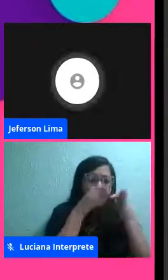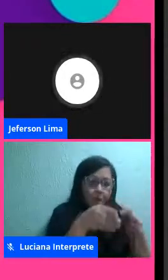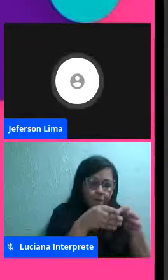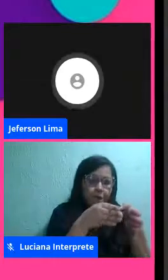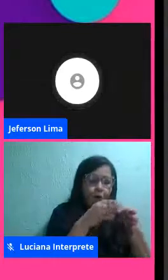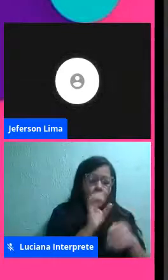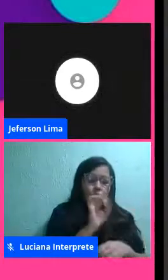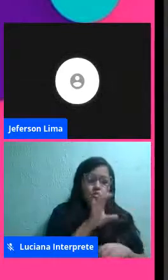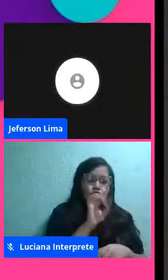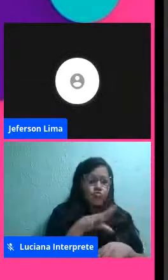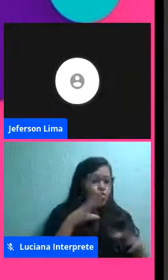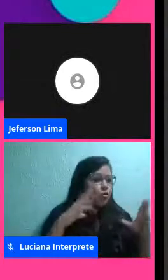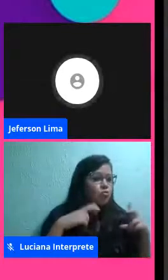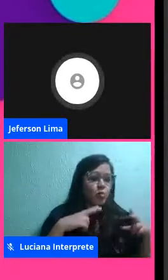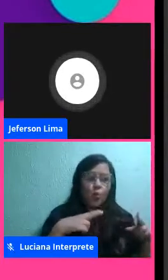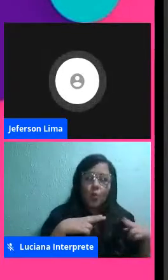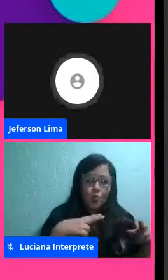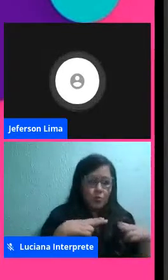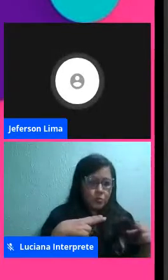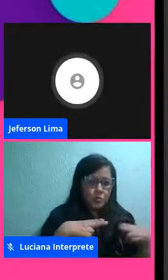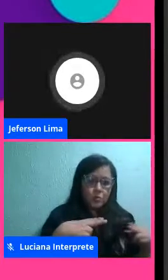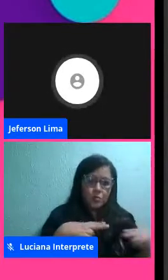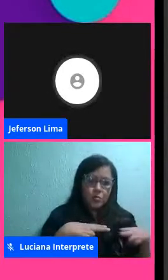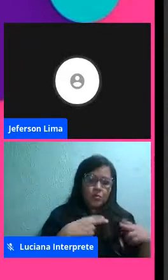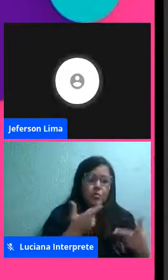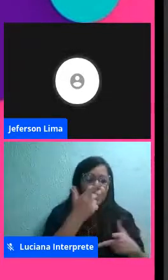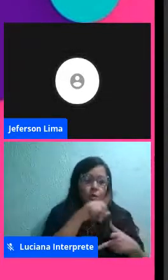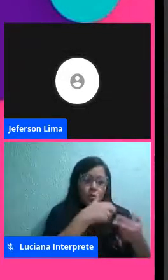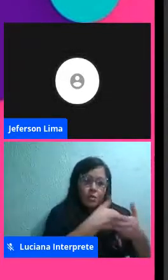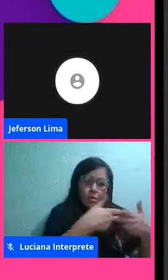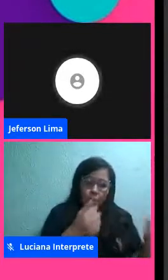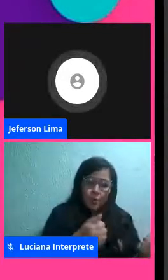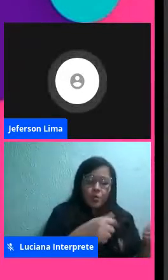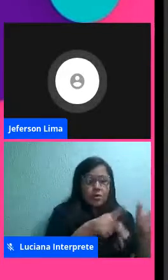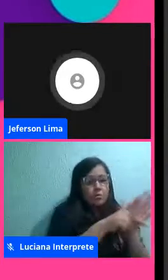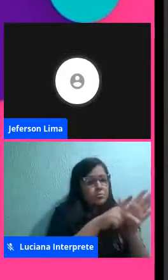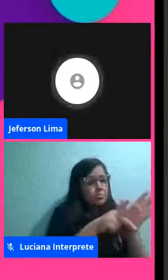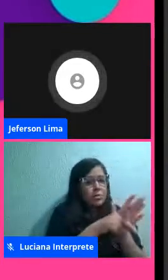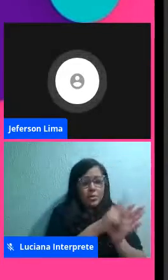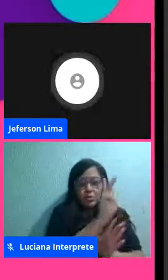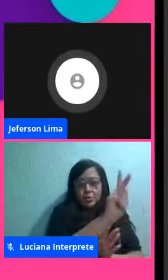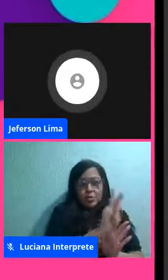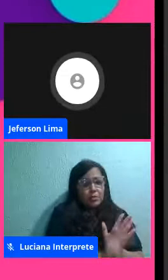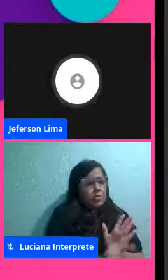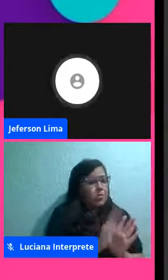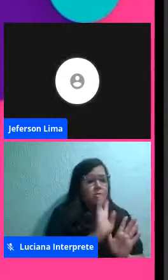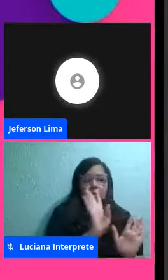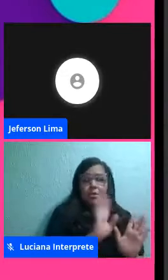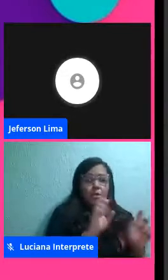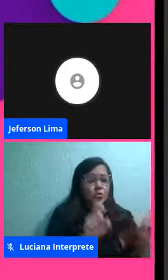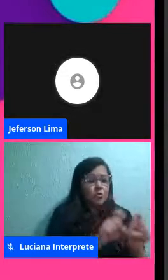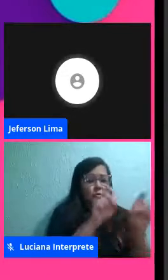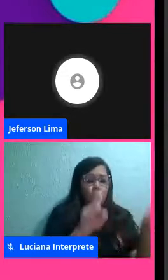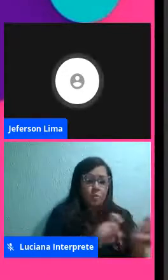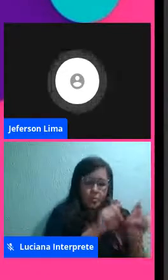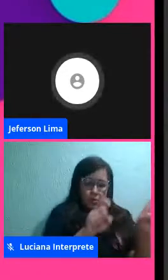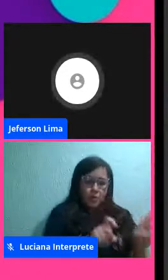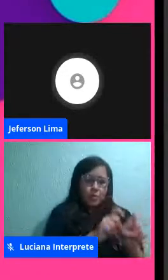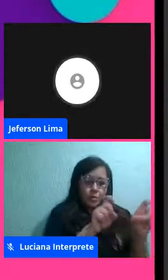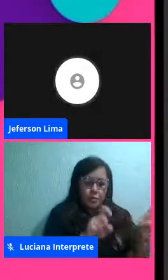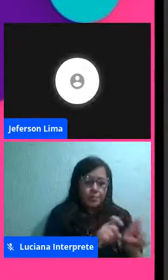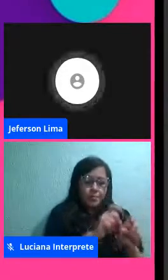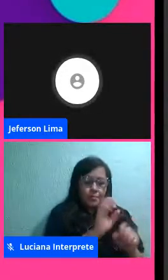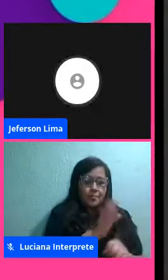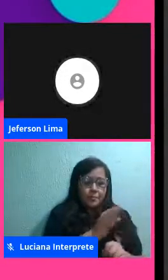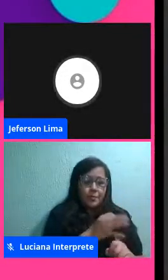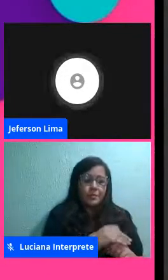faça isso. Então eu tenho que implementar ele para que ele faça isso. Como eu falei, né? A gente vai ter um código aqui. Deixa eu até copiar logo ele